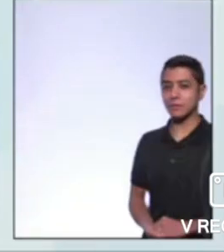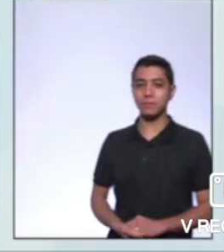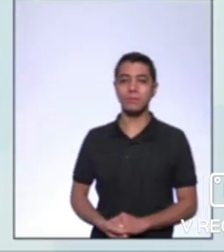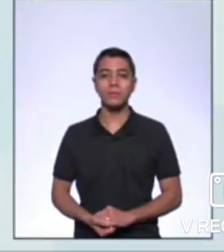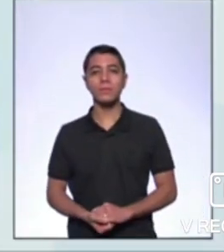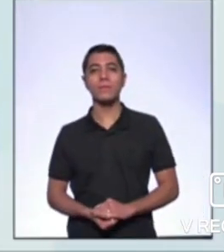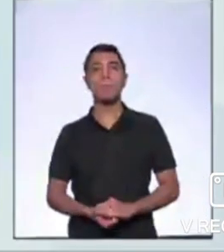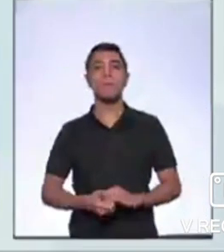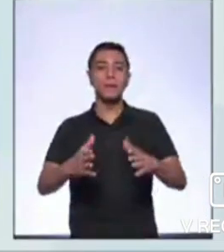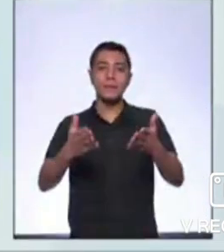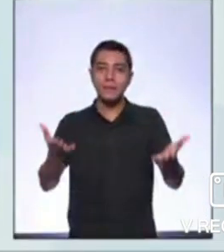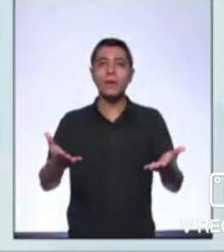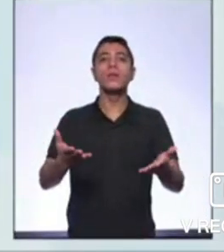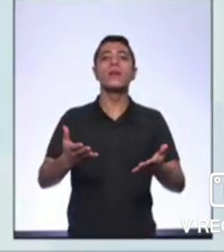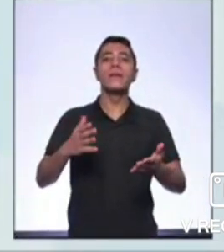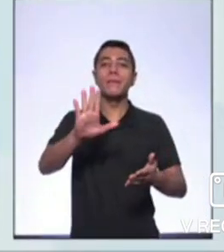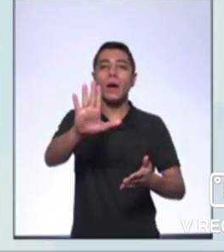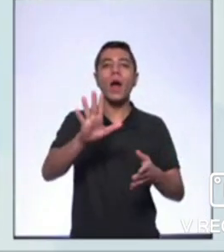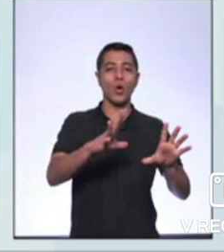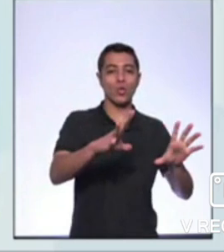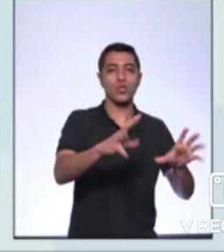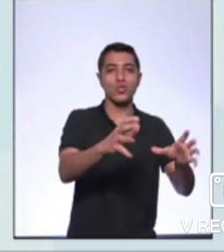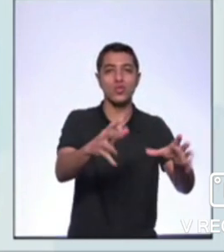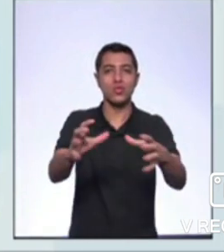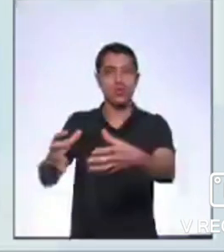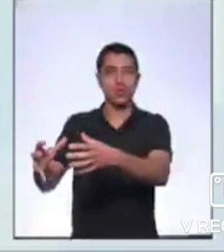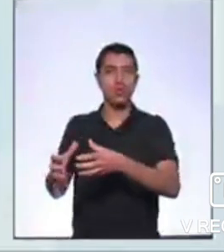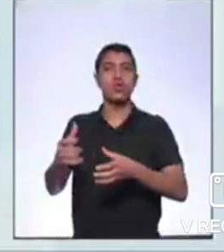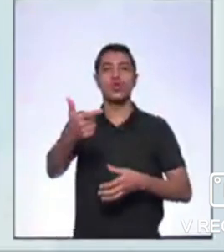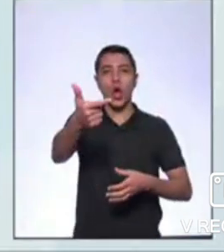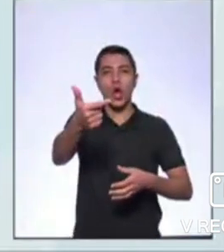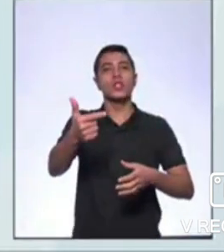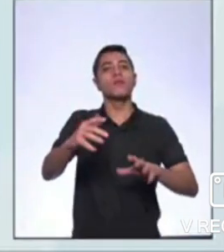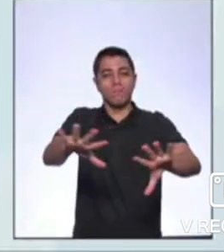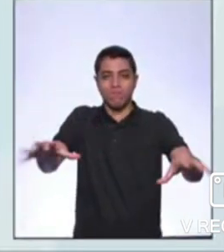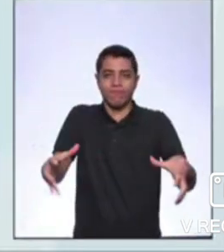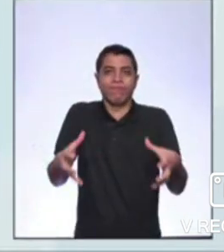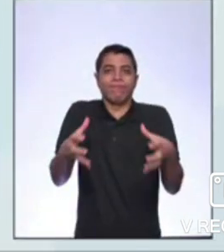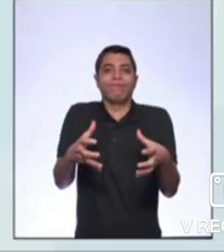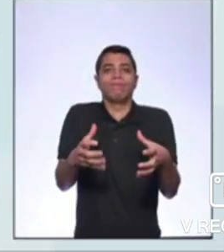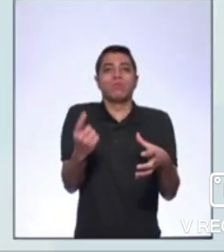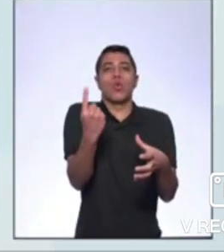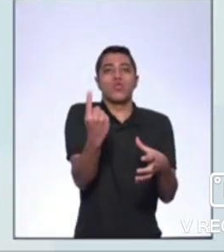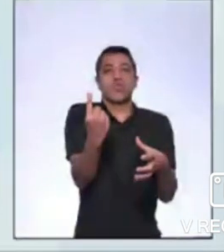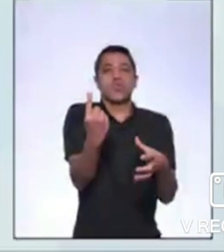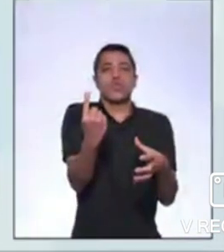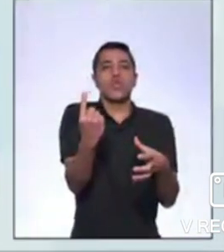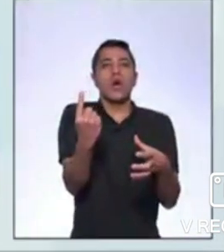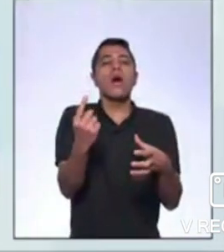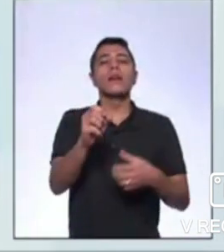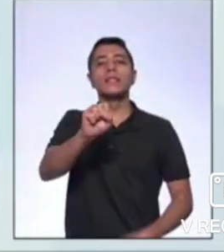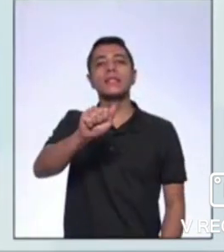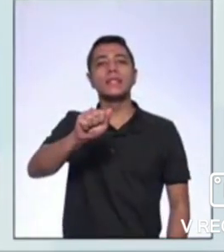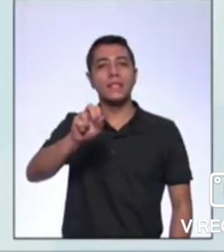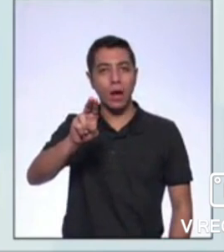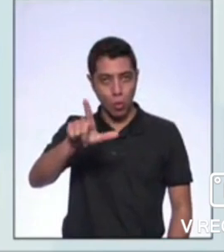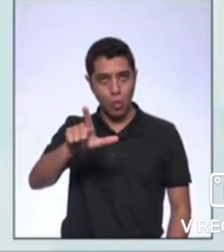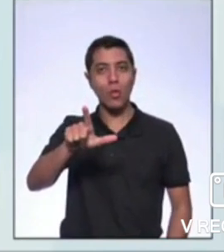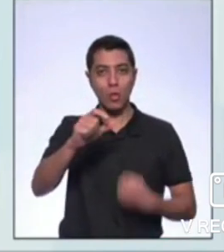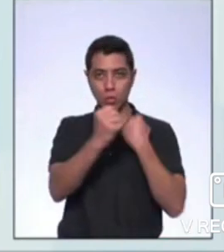né? As 12 tribos unificadas aí. Não concluiu, seu sucessor Davi foi quem concluiu essa conquista